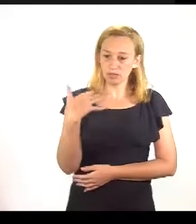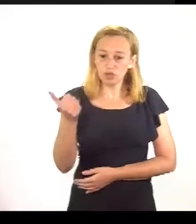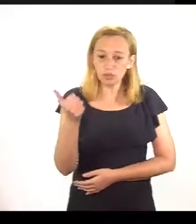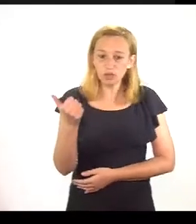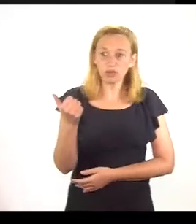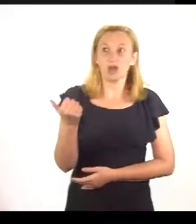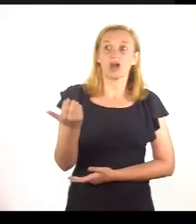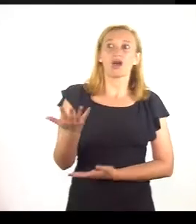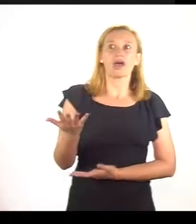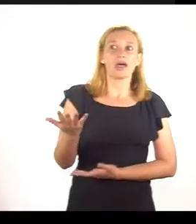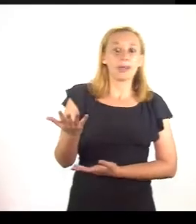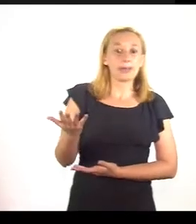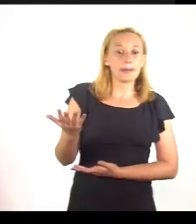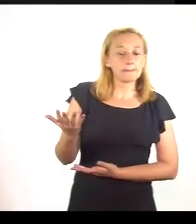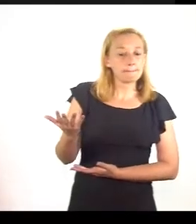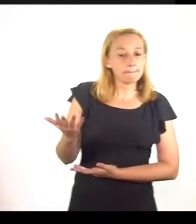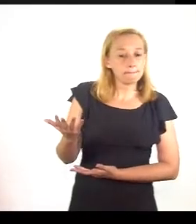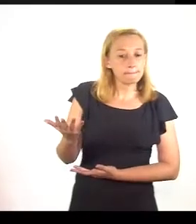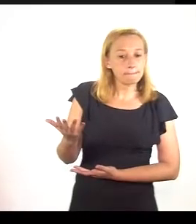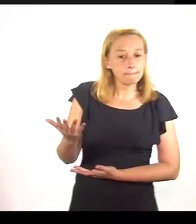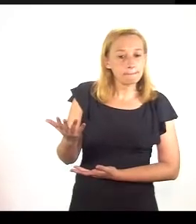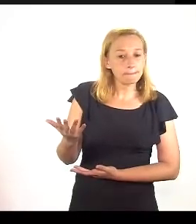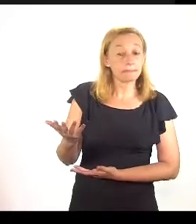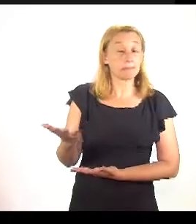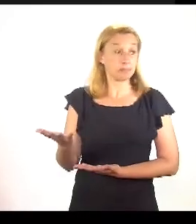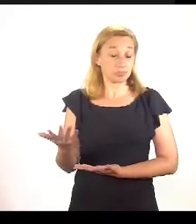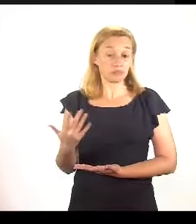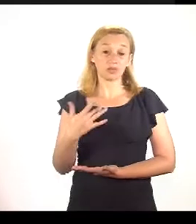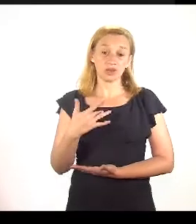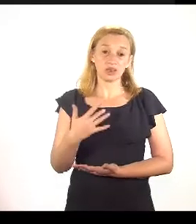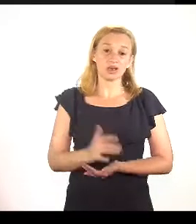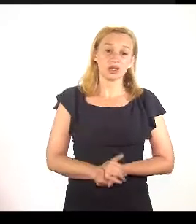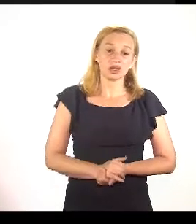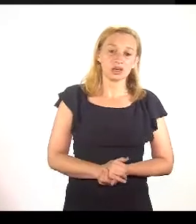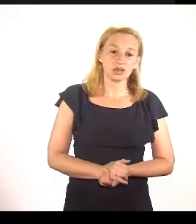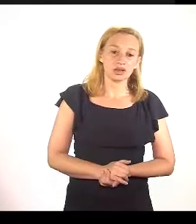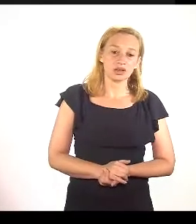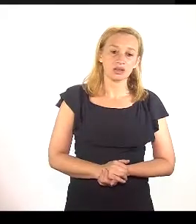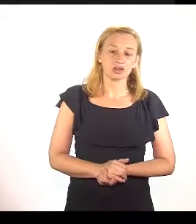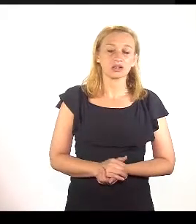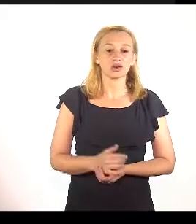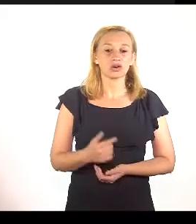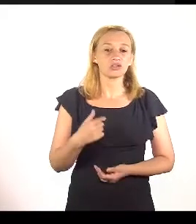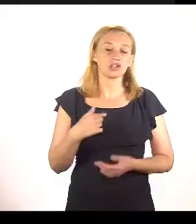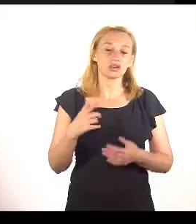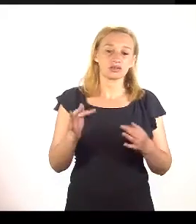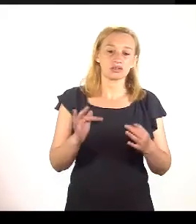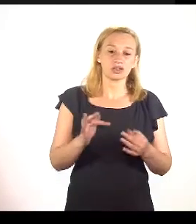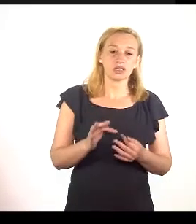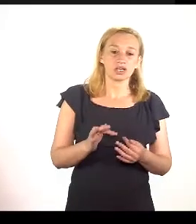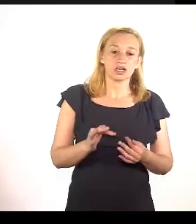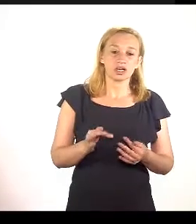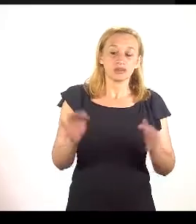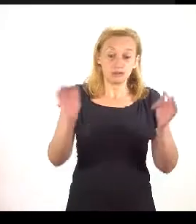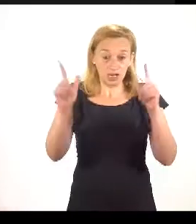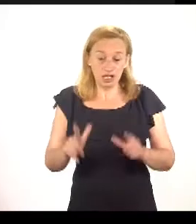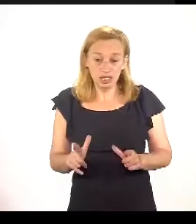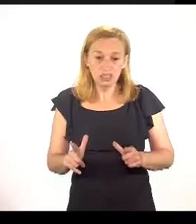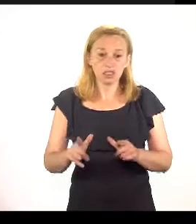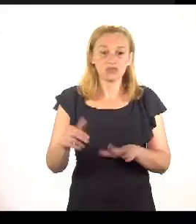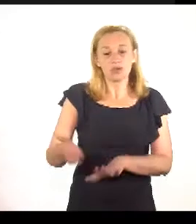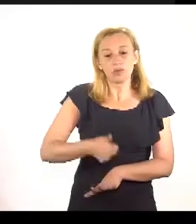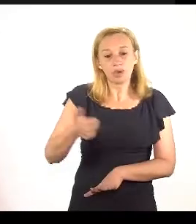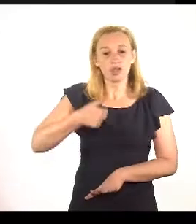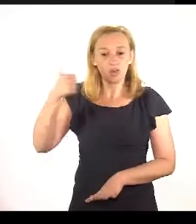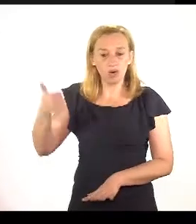Então, o LLM, essa especialização na FGV, tem contribuído muito para essa minha melhora e para a melhor